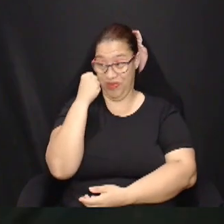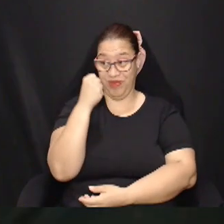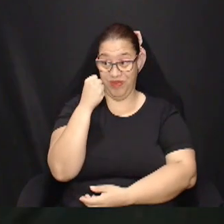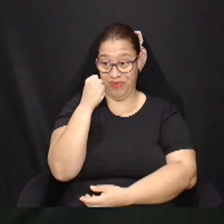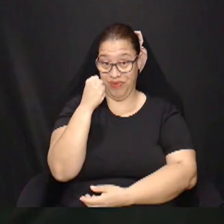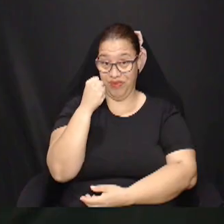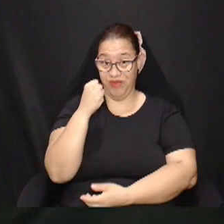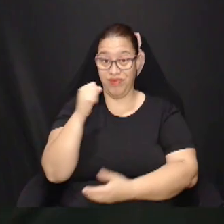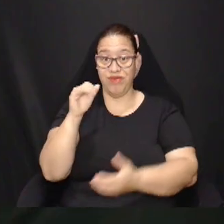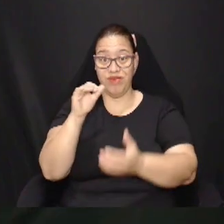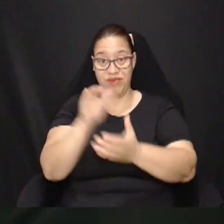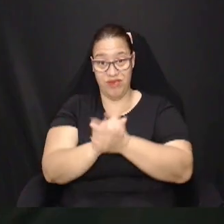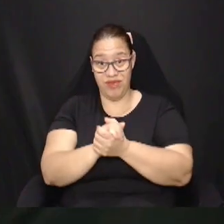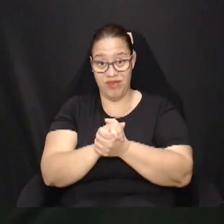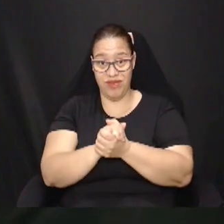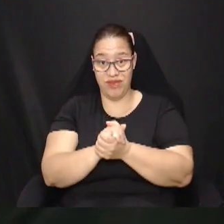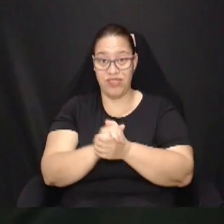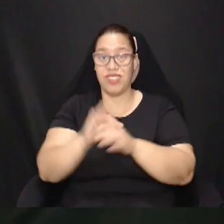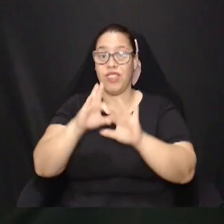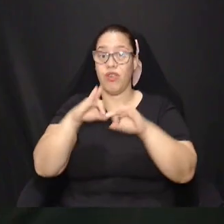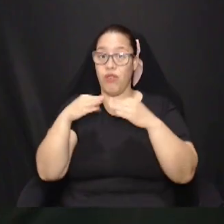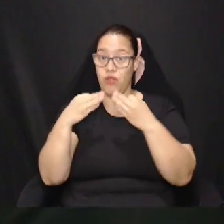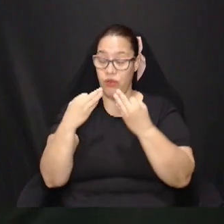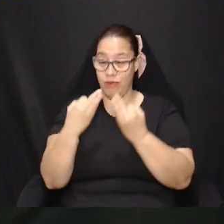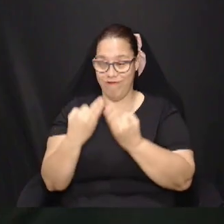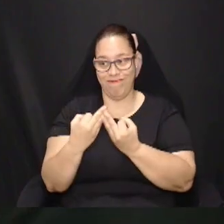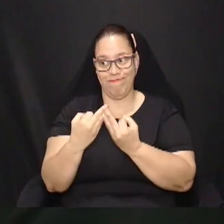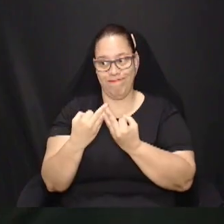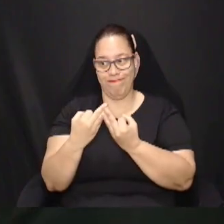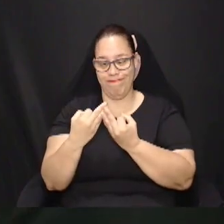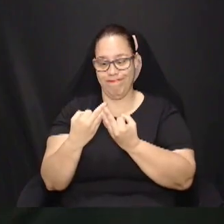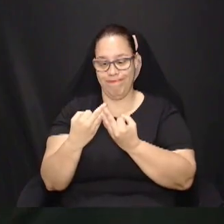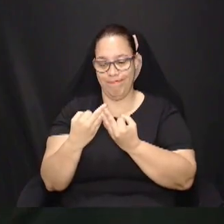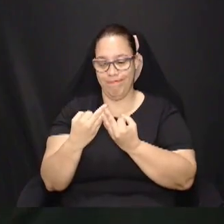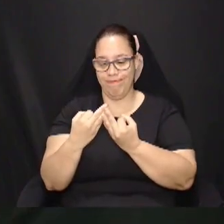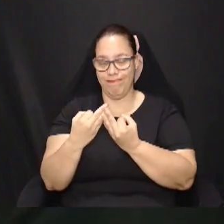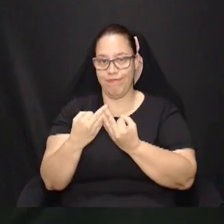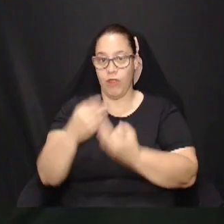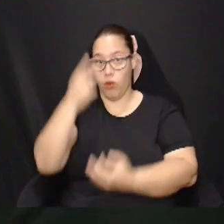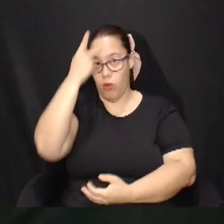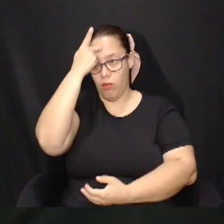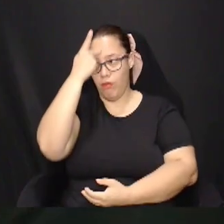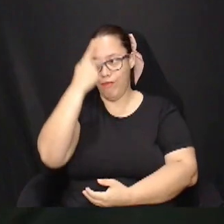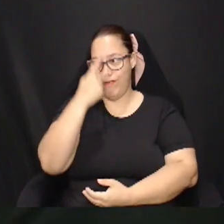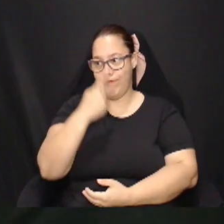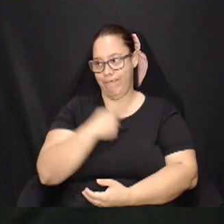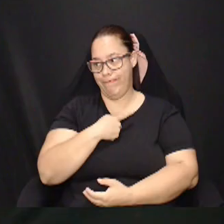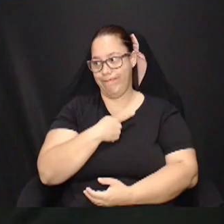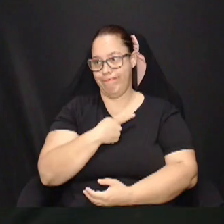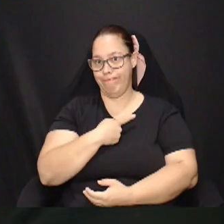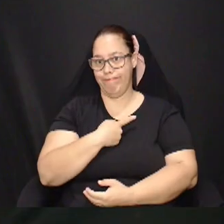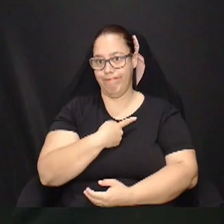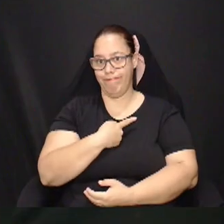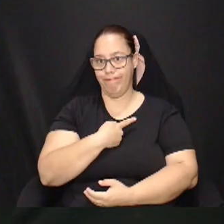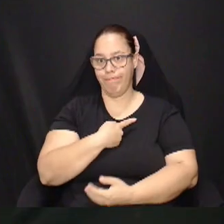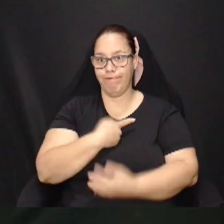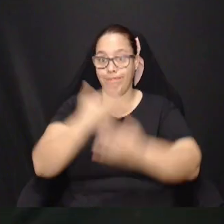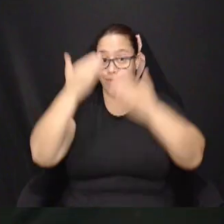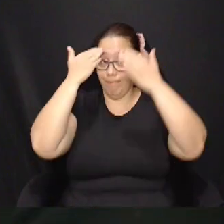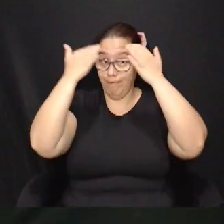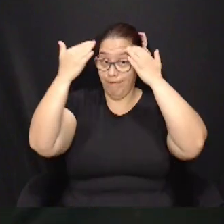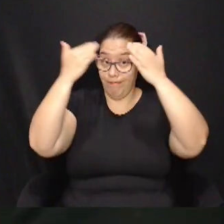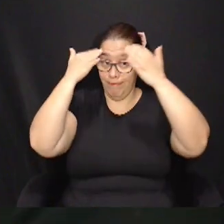conjugal, uma crise familiar, uma crise pessoal, né? Psicológica, um problema de